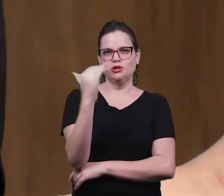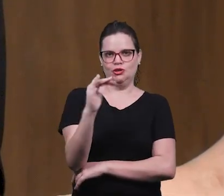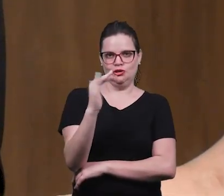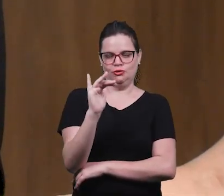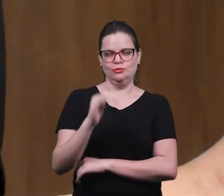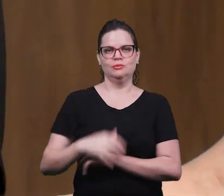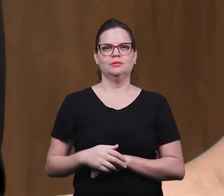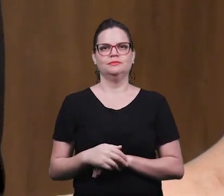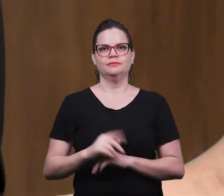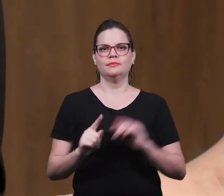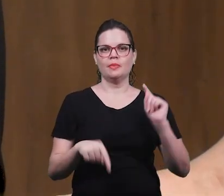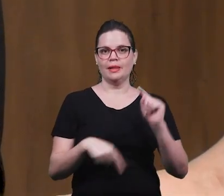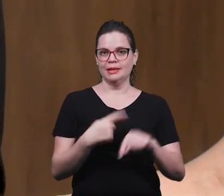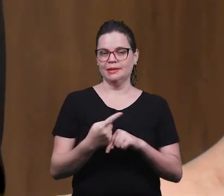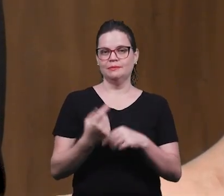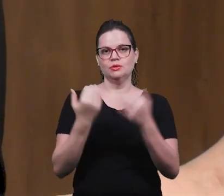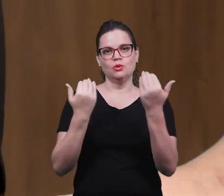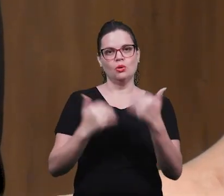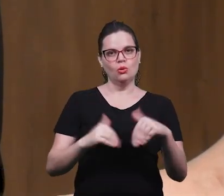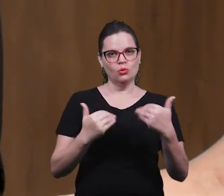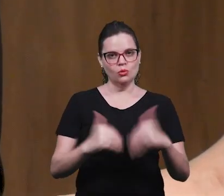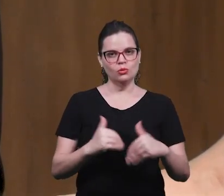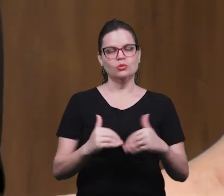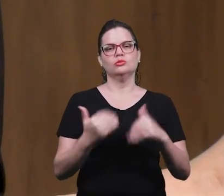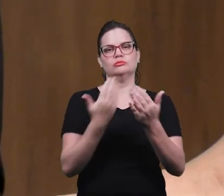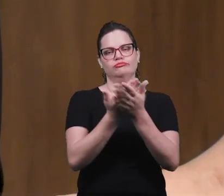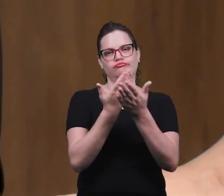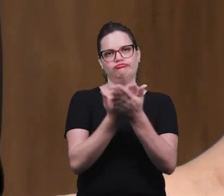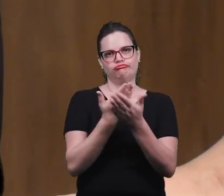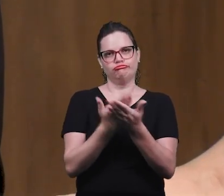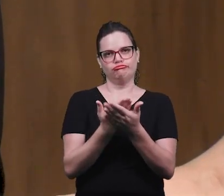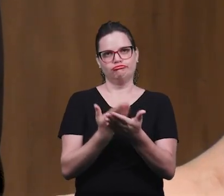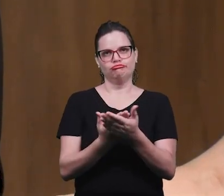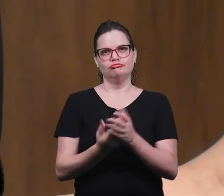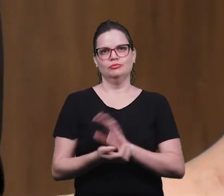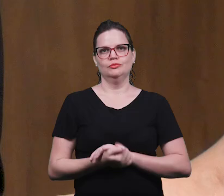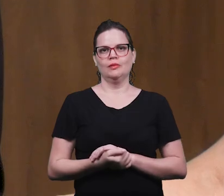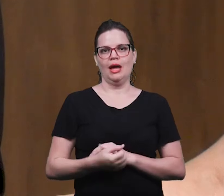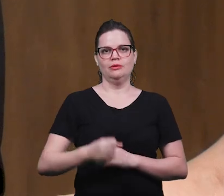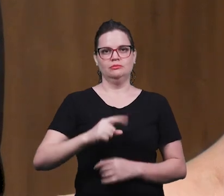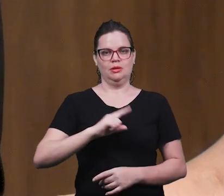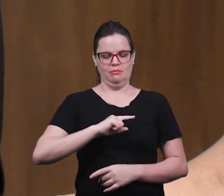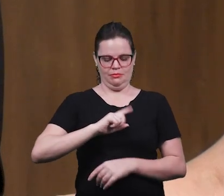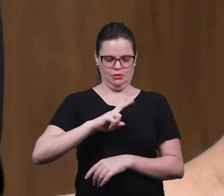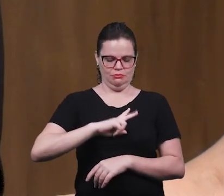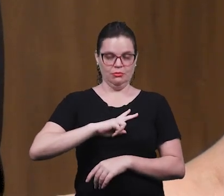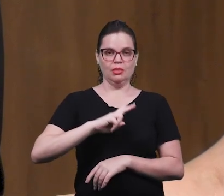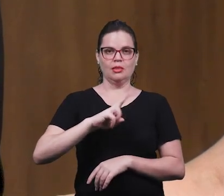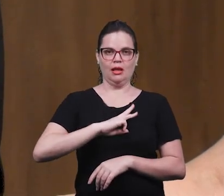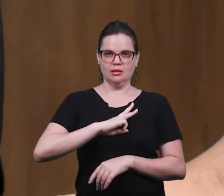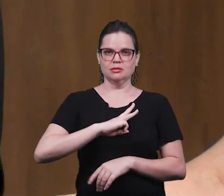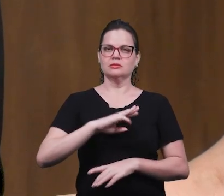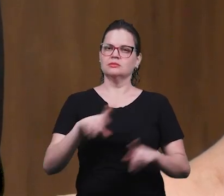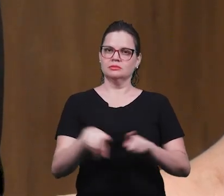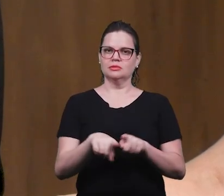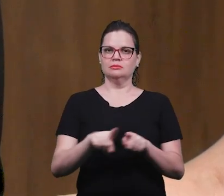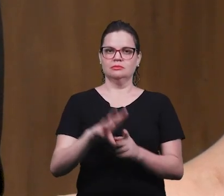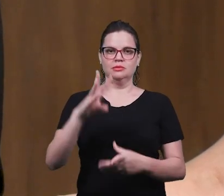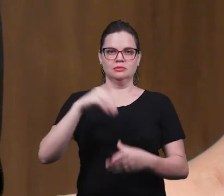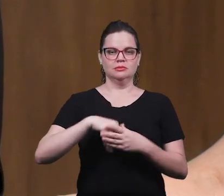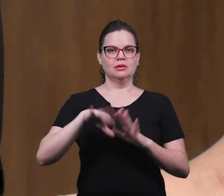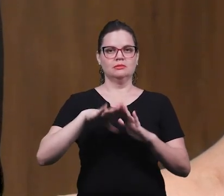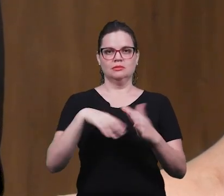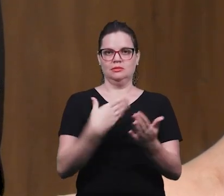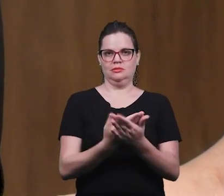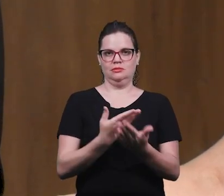em Curitiba. Aí fiz um concurso público, fui estudar o 2º grau, né?